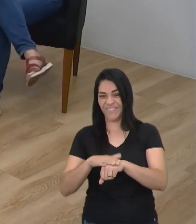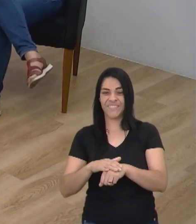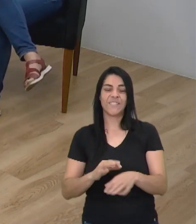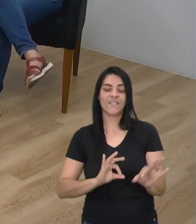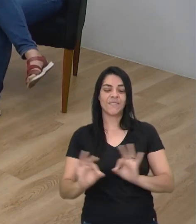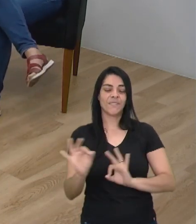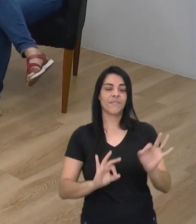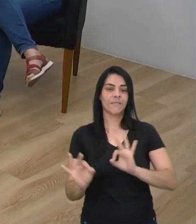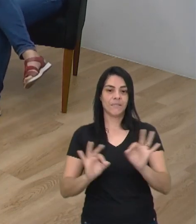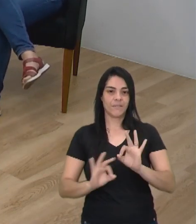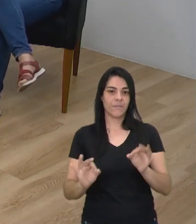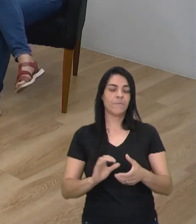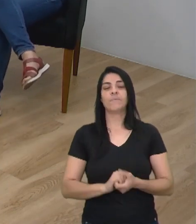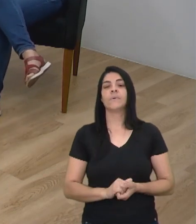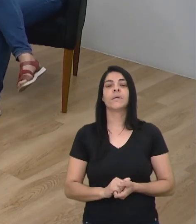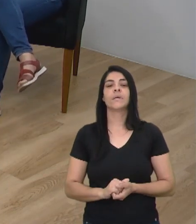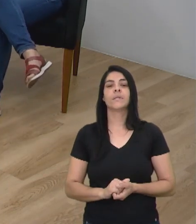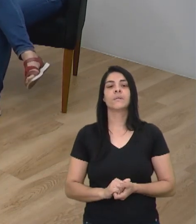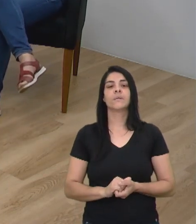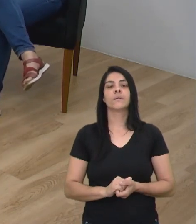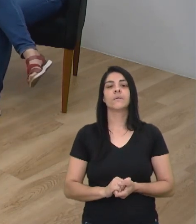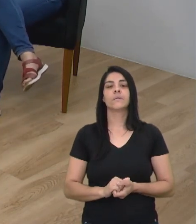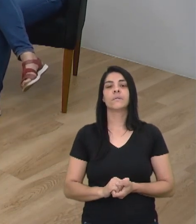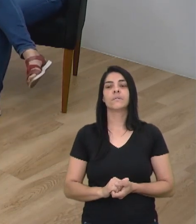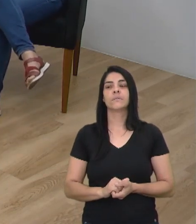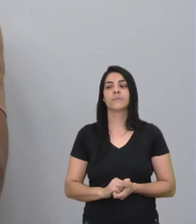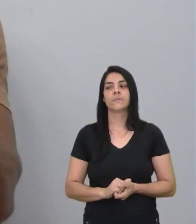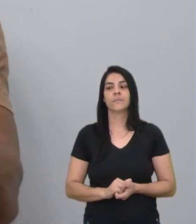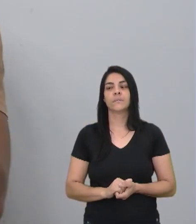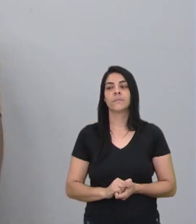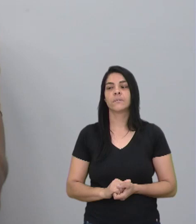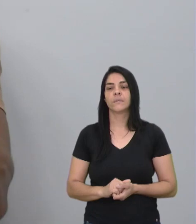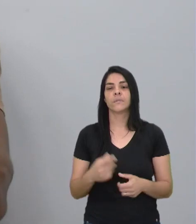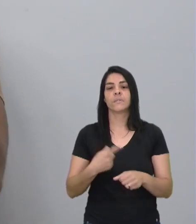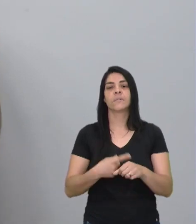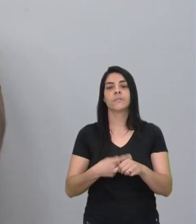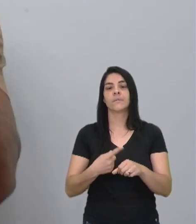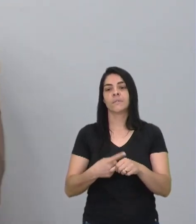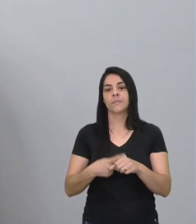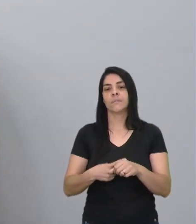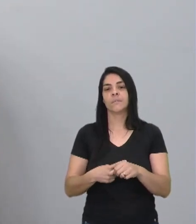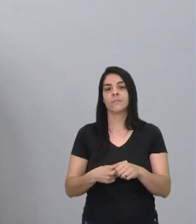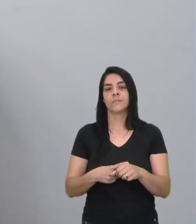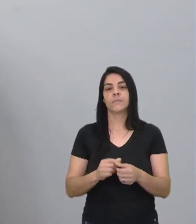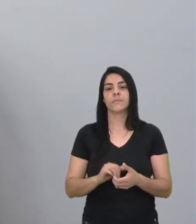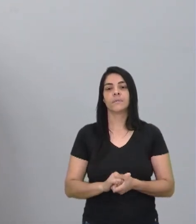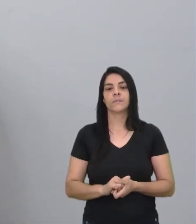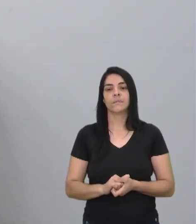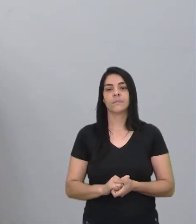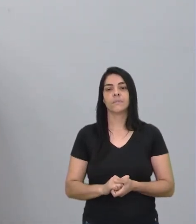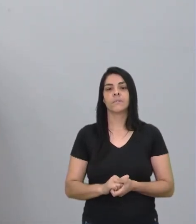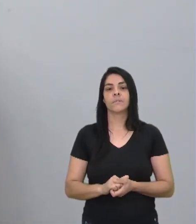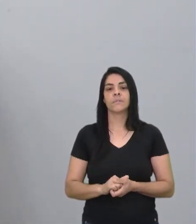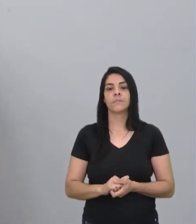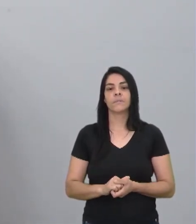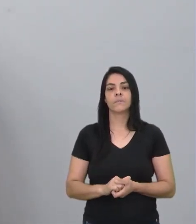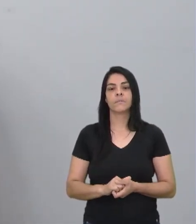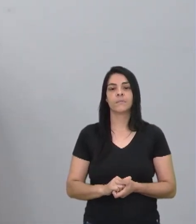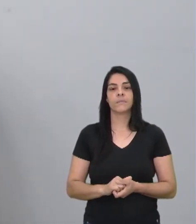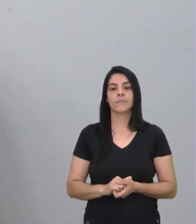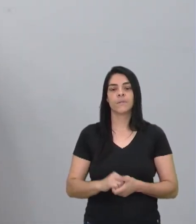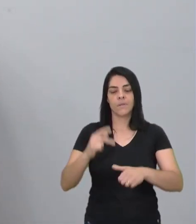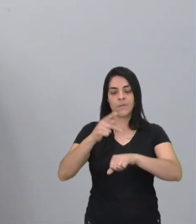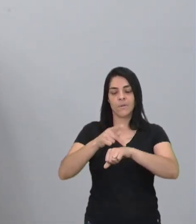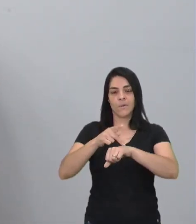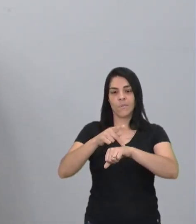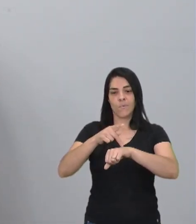Planejamento urbano. Você fazer, por exemplo, um metrô. Você vai cavar, pegar um tatuzão, né, que faz aquela escavação, tem uma rocha